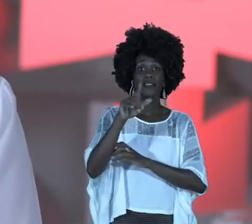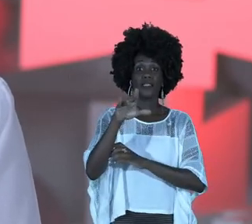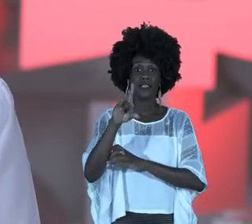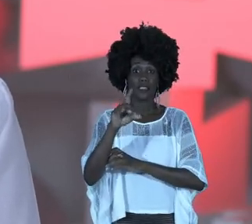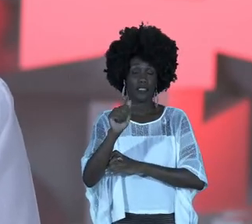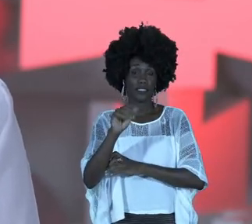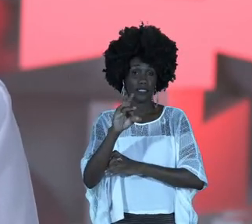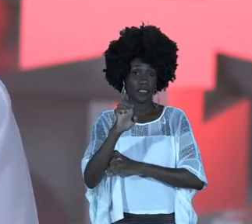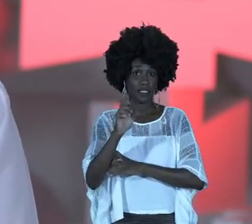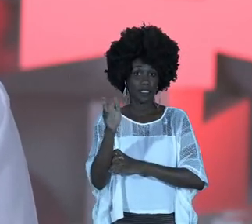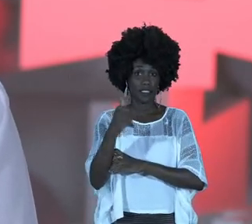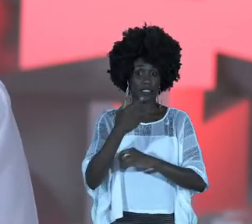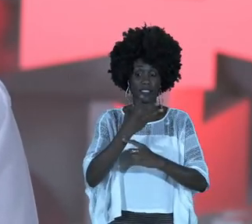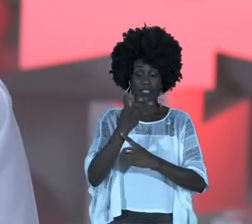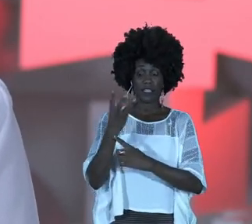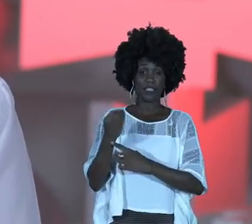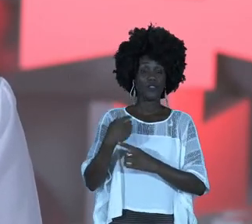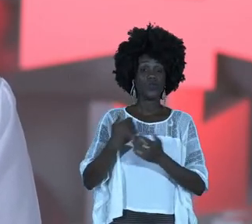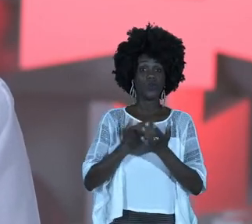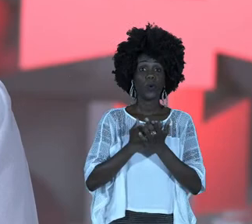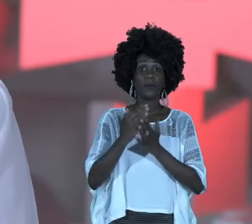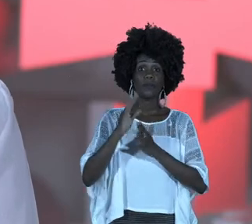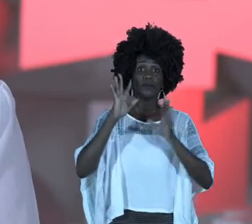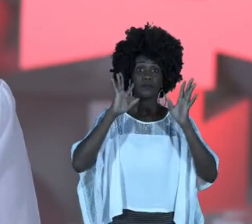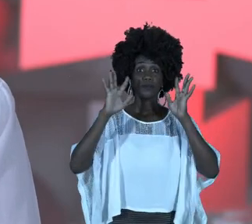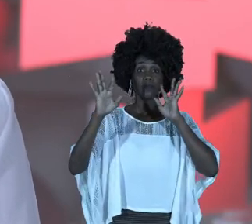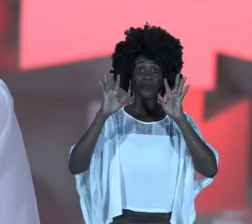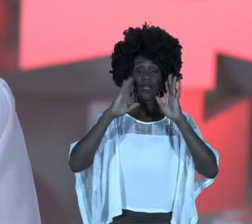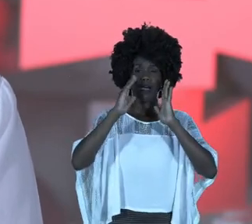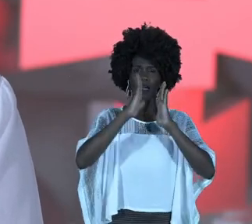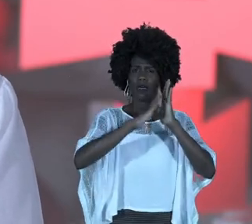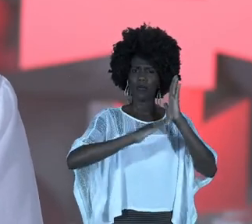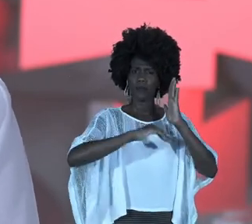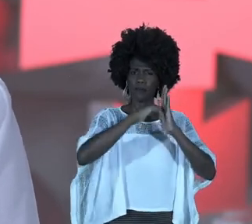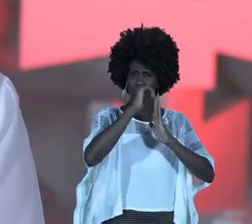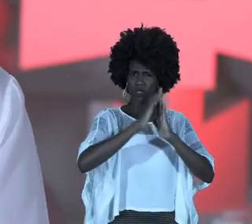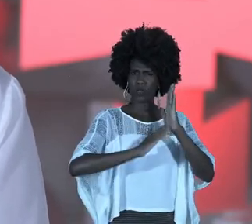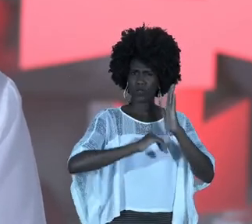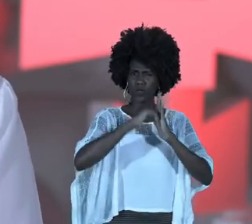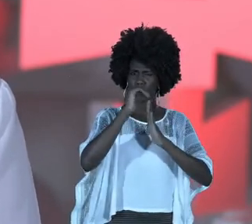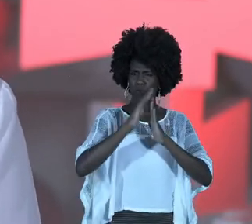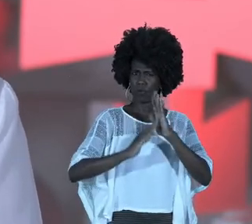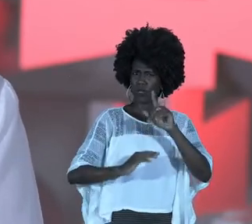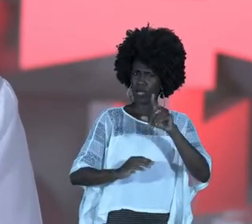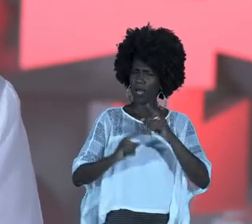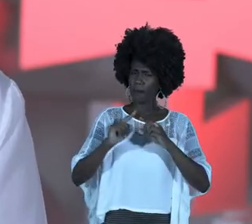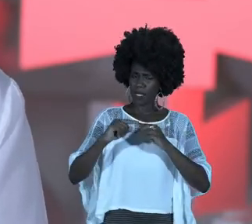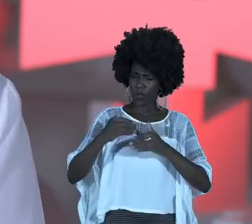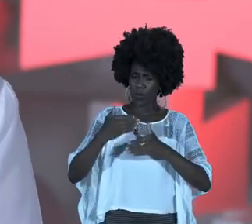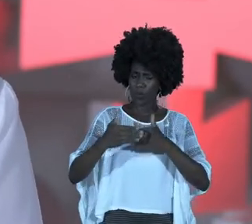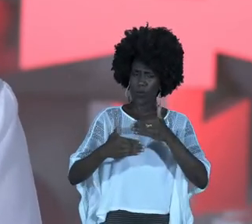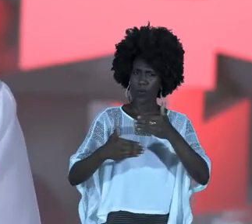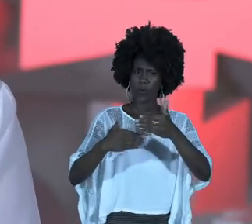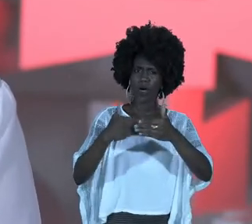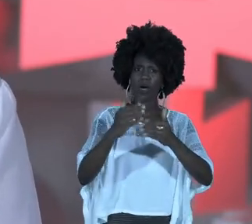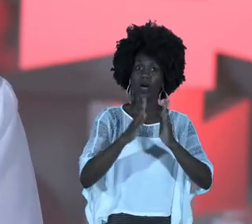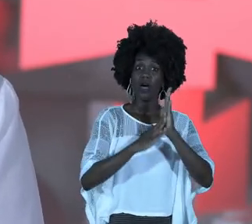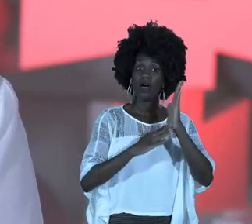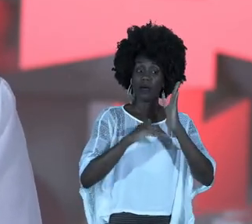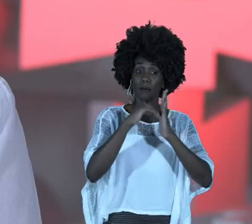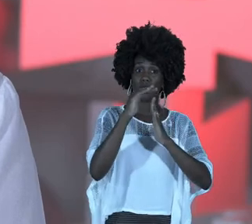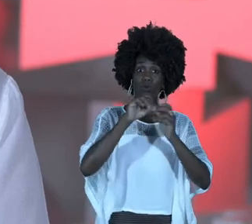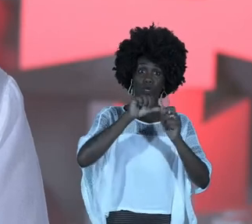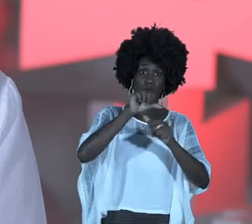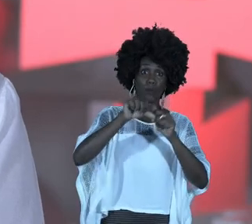coisa interessante, né? Porque a gente começa pensando em pintura, mas a gente sabe que ao longo do tempo a pintura vai sofrendo uma